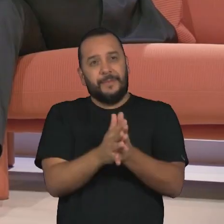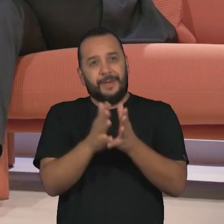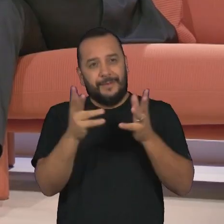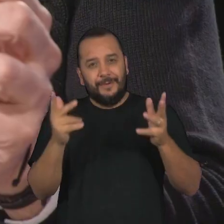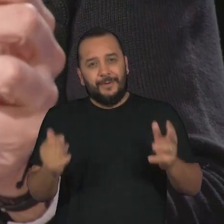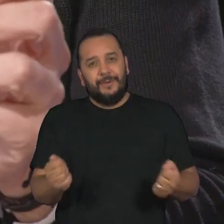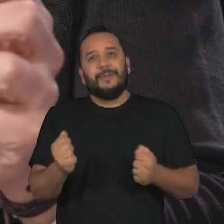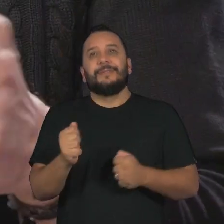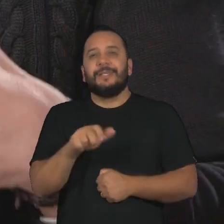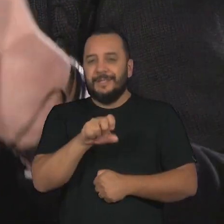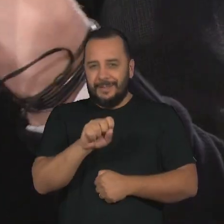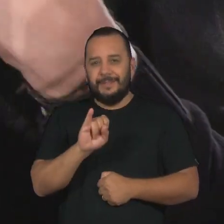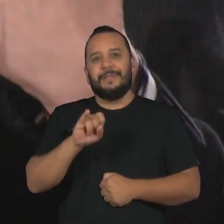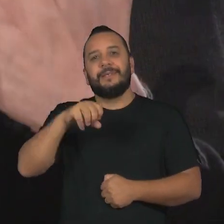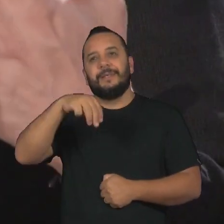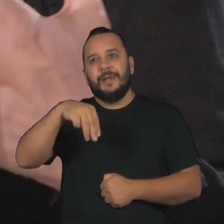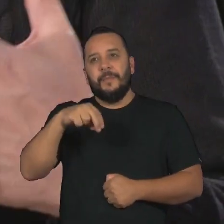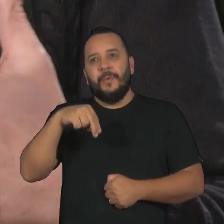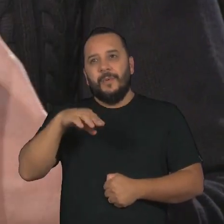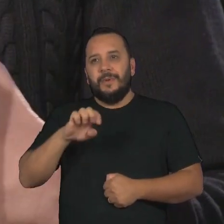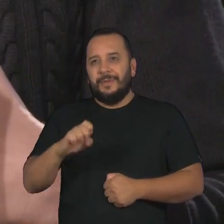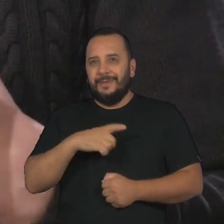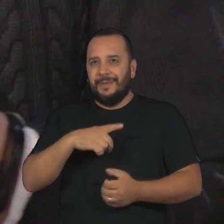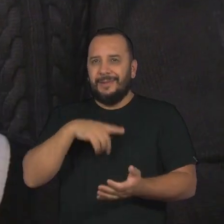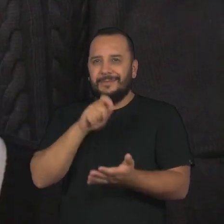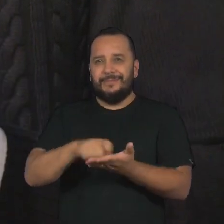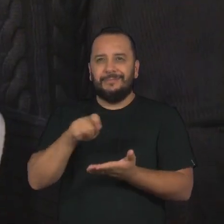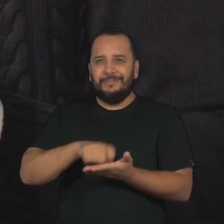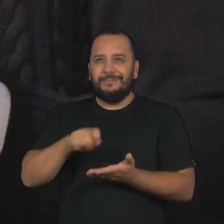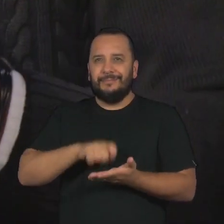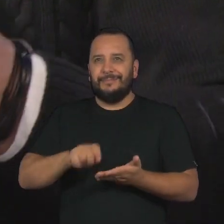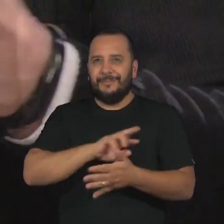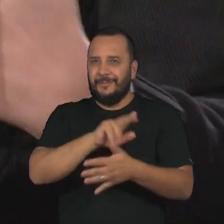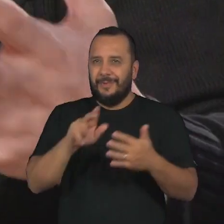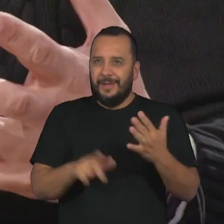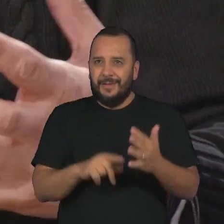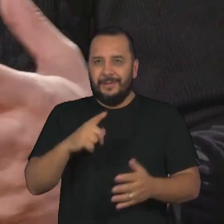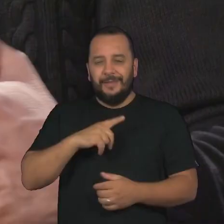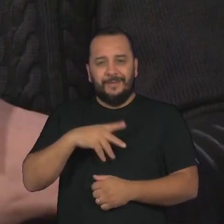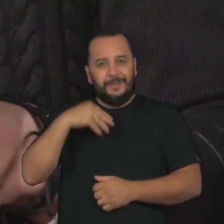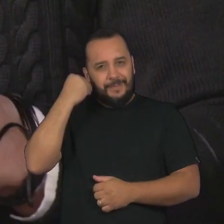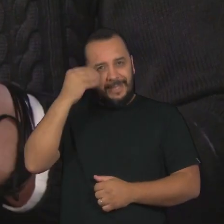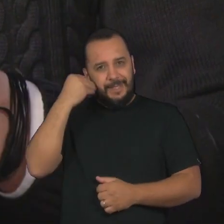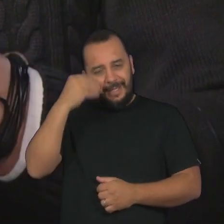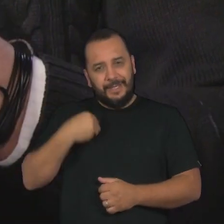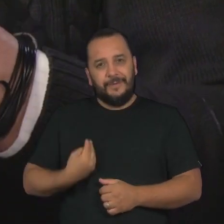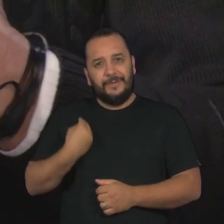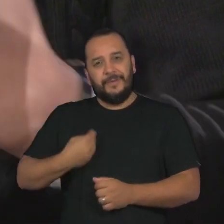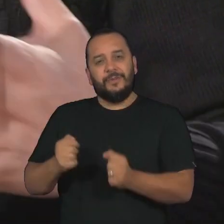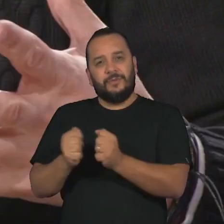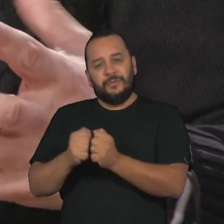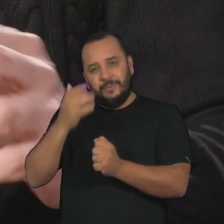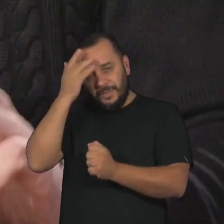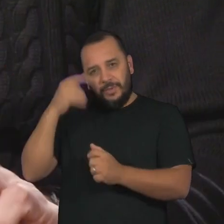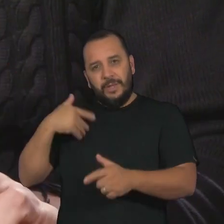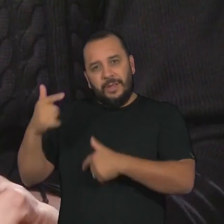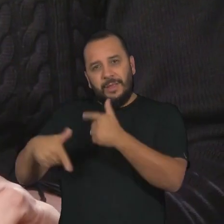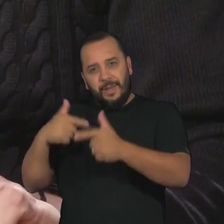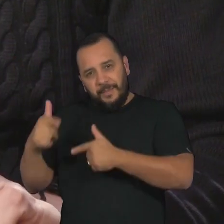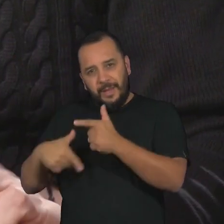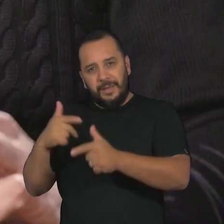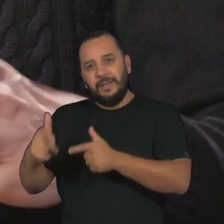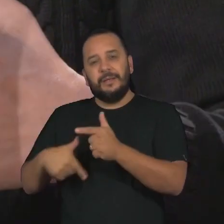maravilhosa, ela tem muitos escritos, né? Ela teve uma experiência vivendo com operários, ela teve uma experiência com doentes,